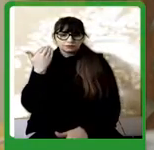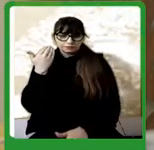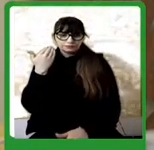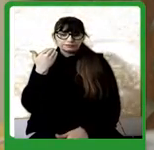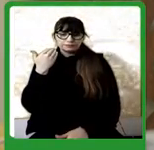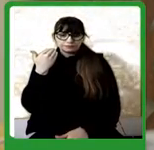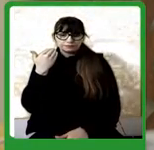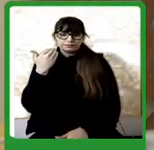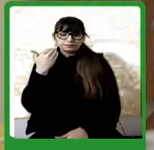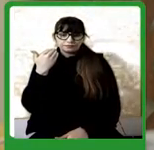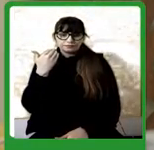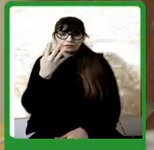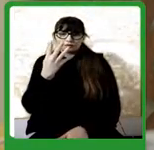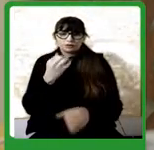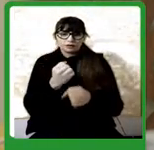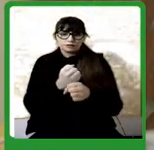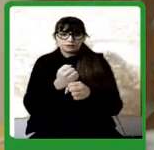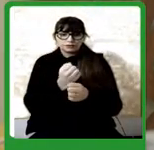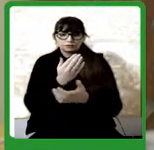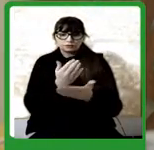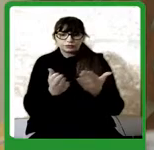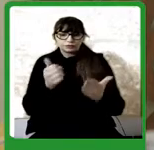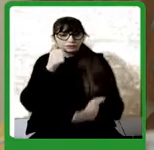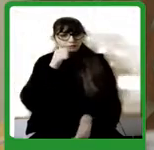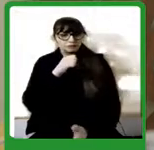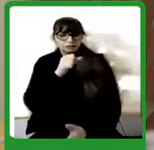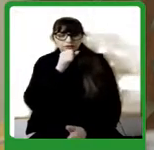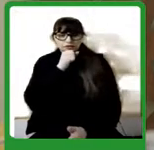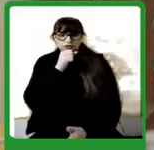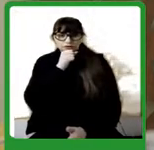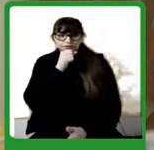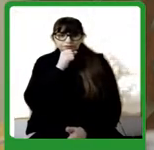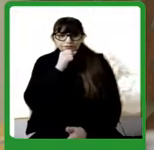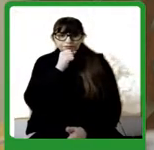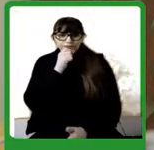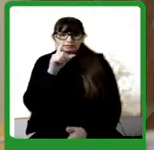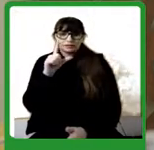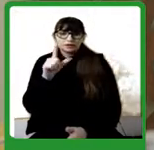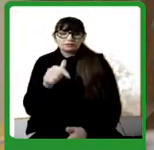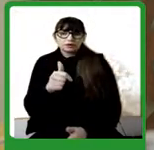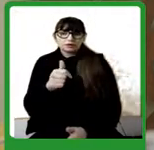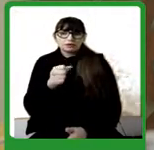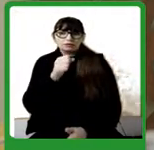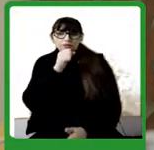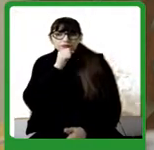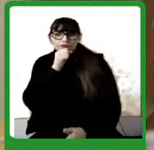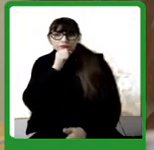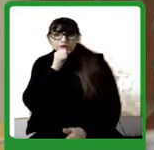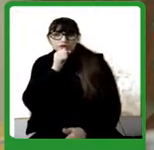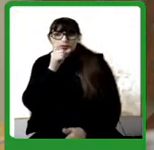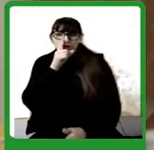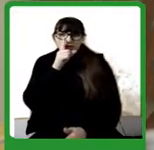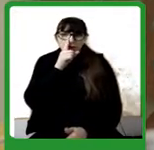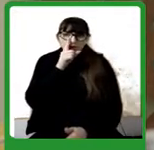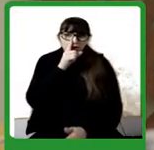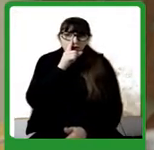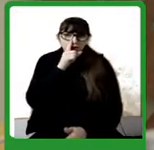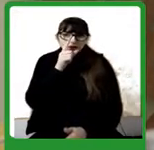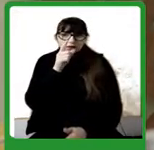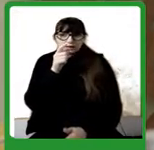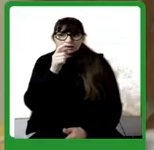Com 4 anos eu perdi a minha avó materna. Aí ficou o meu avô materno e a avó